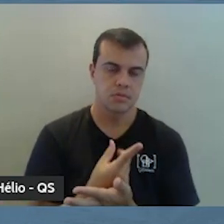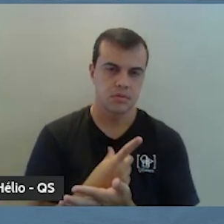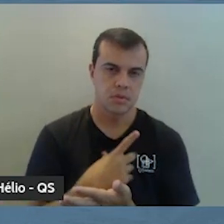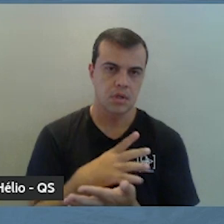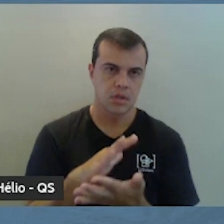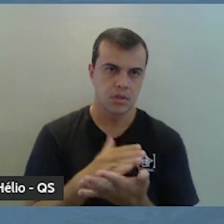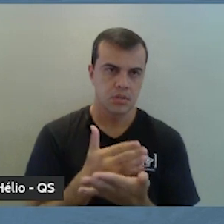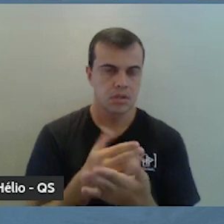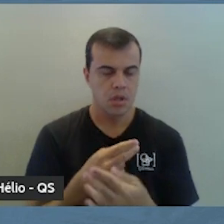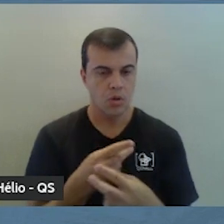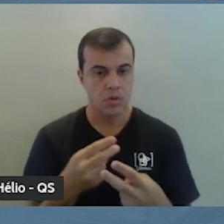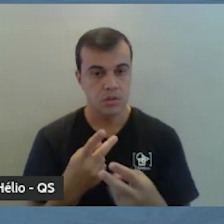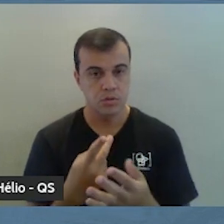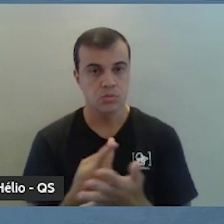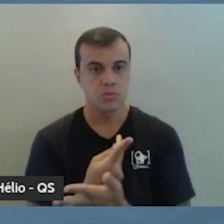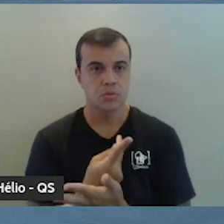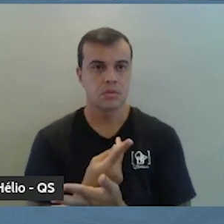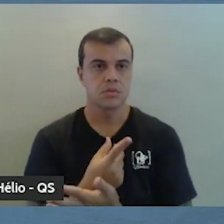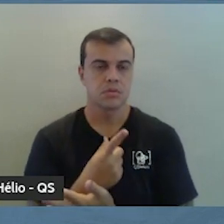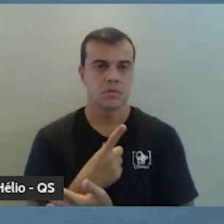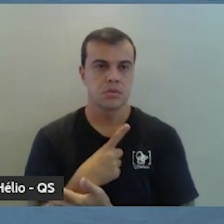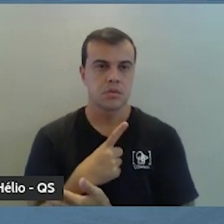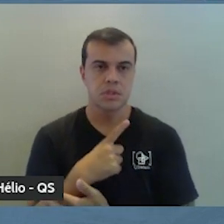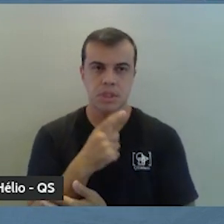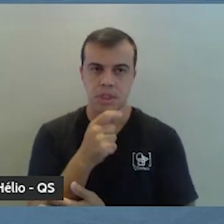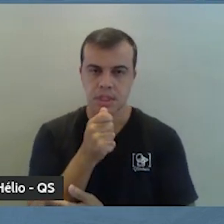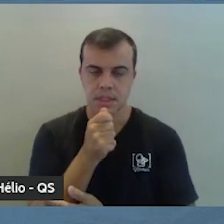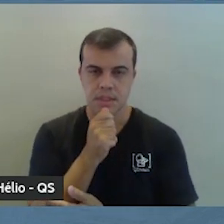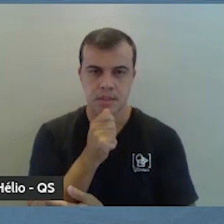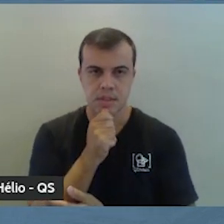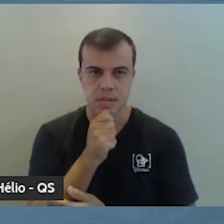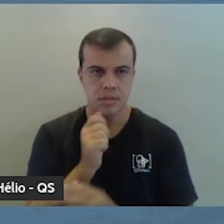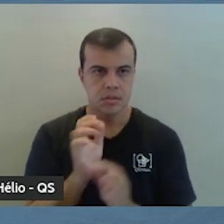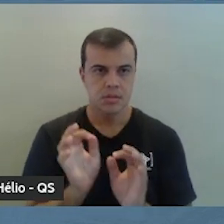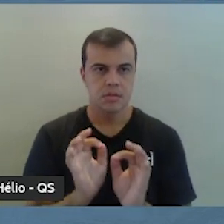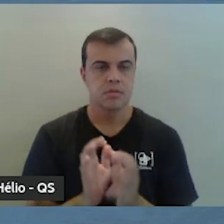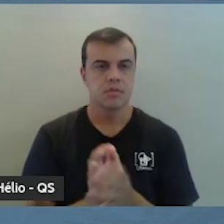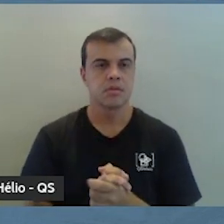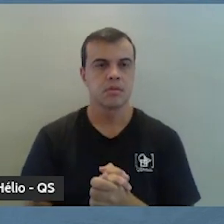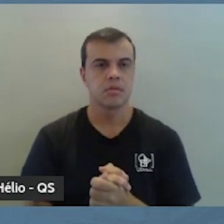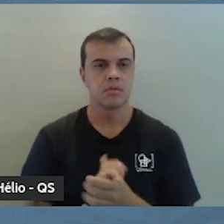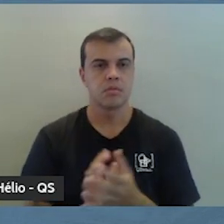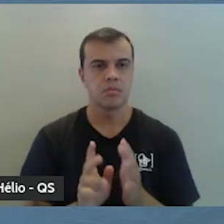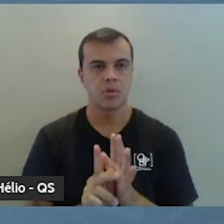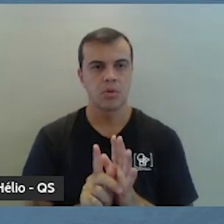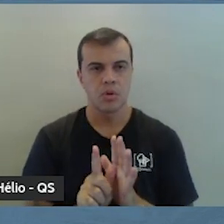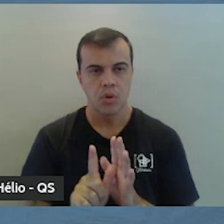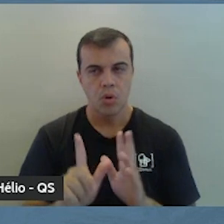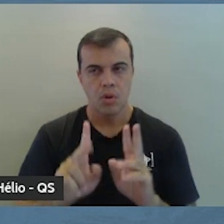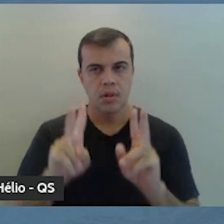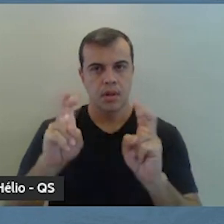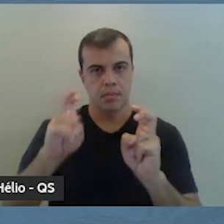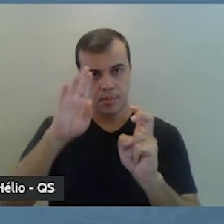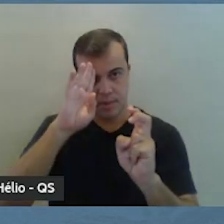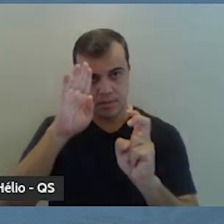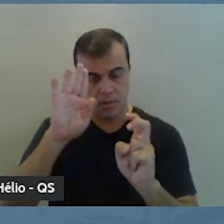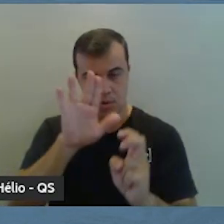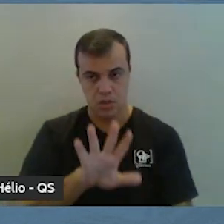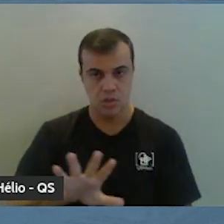né, coisas acontecendo, e isso não veio para o holofote do